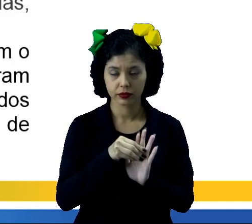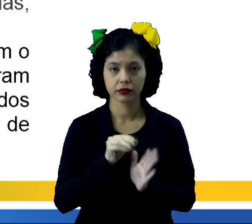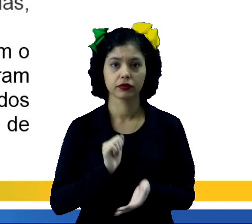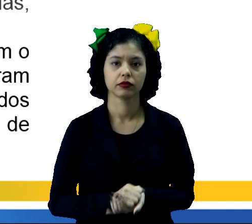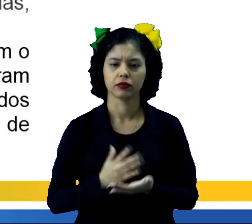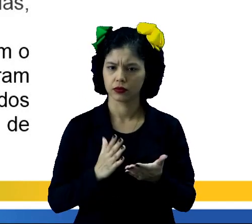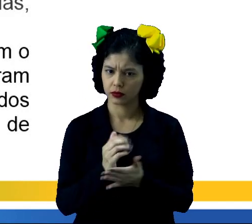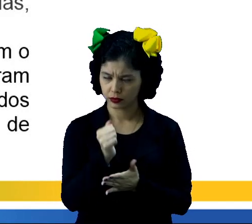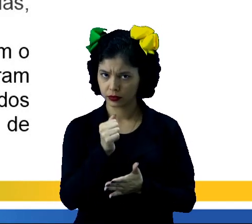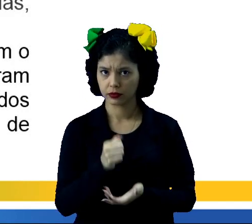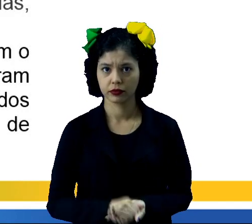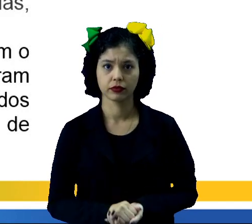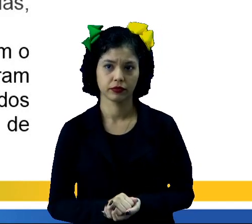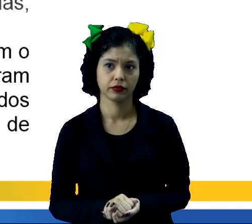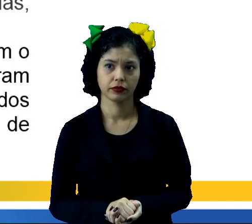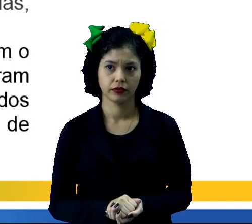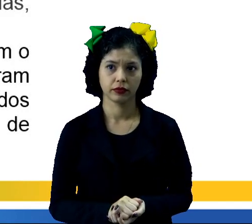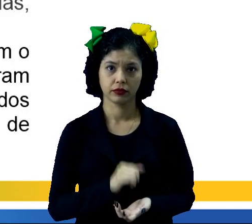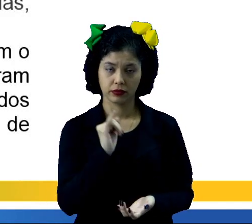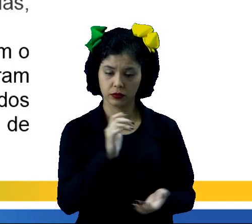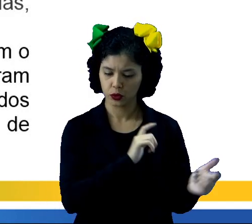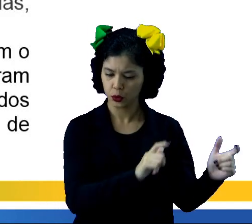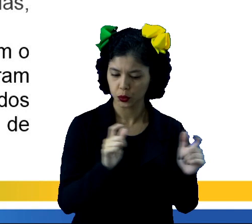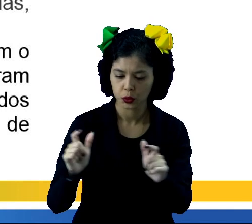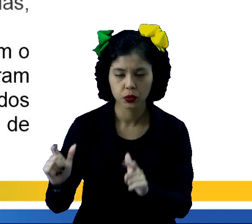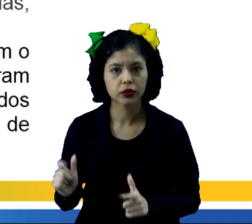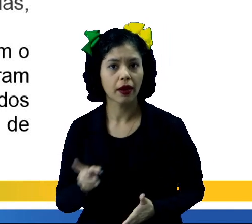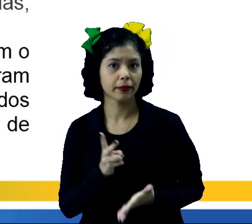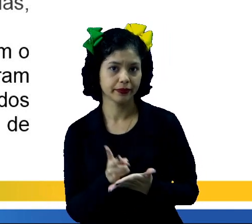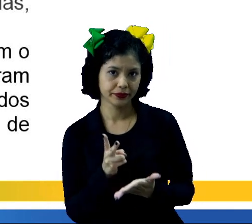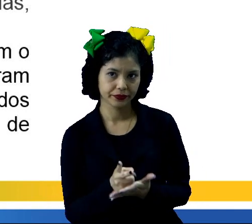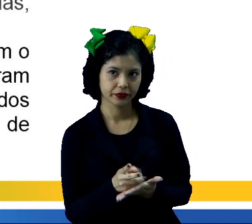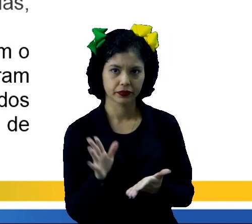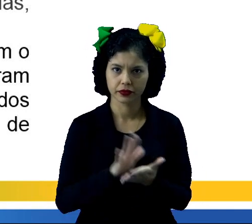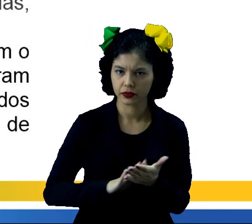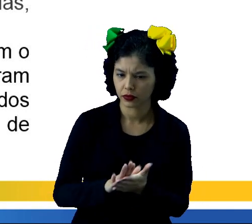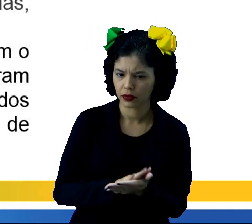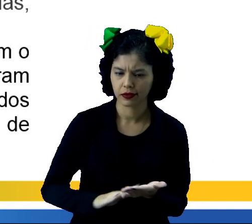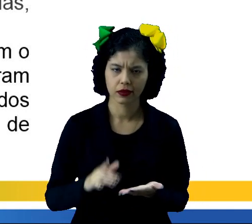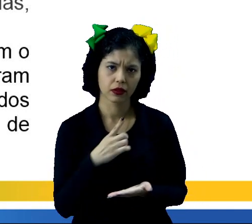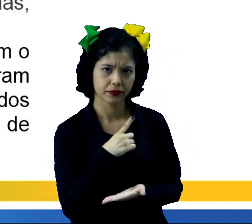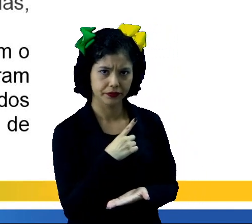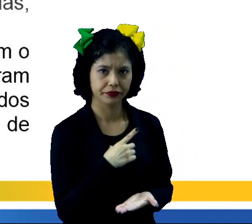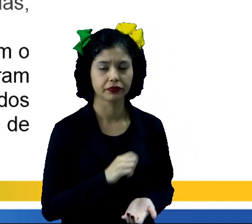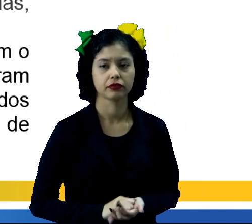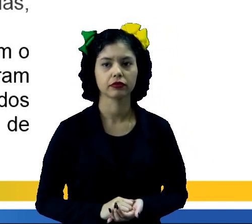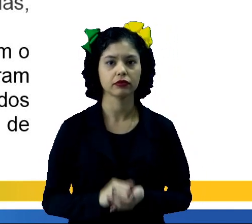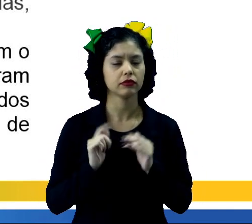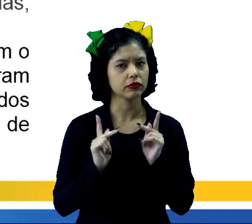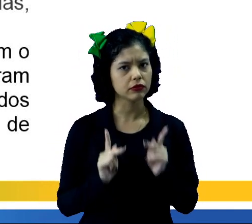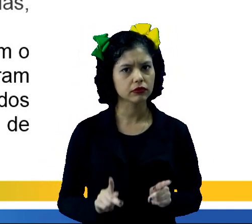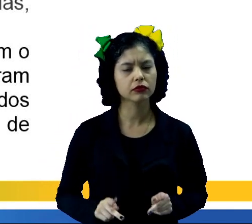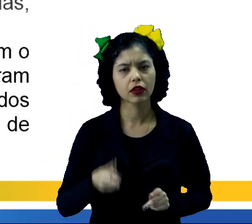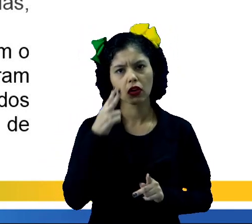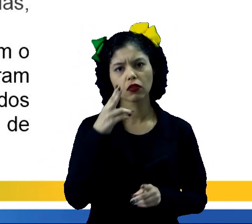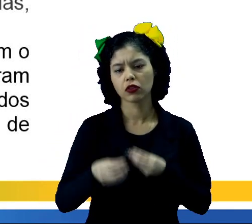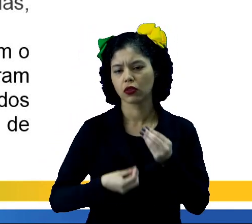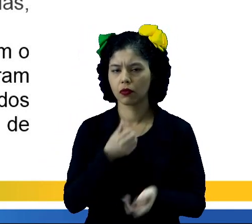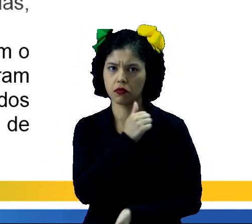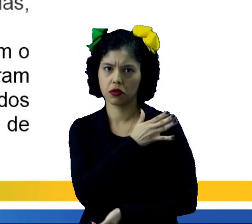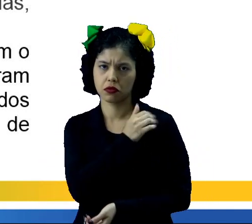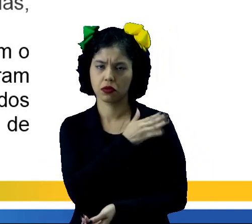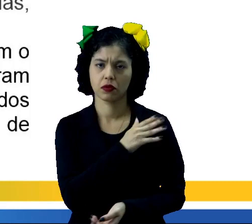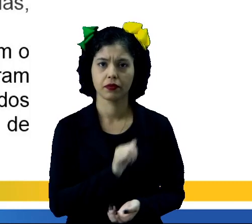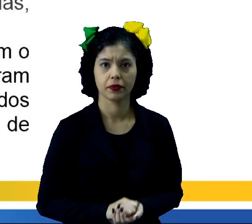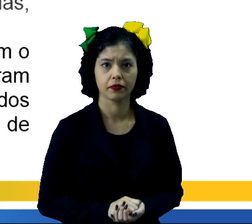uma conquista, né, como se fosse um lugar esmo, né, que nada existisse. Essa posição, né, vista como